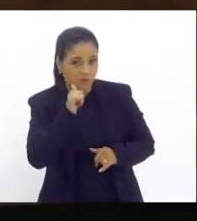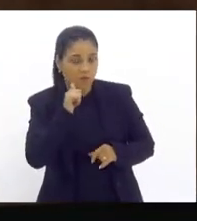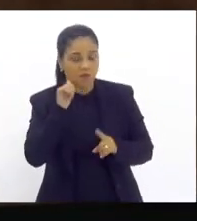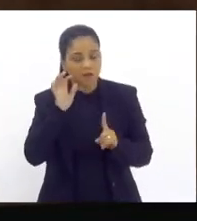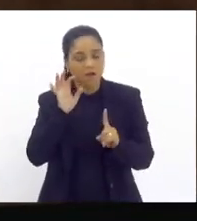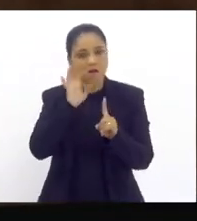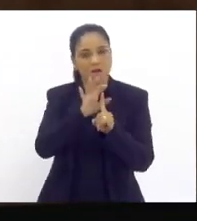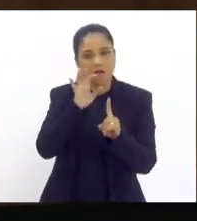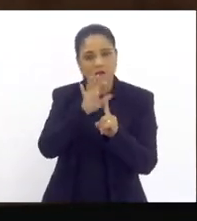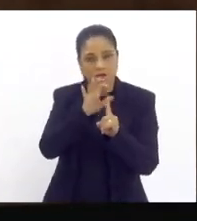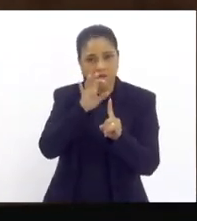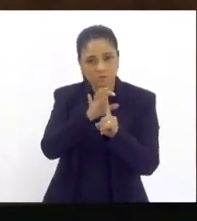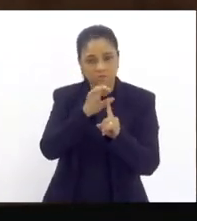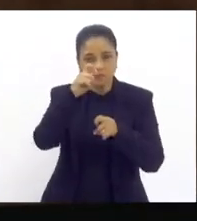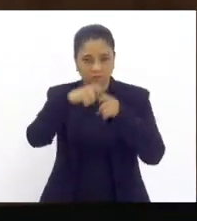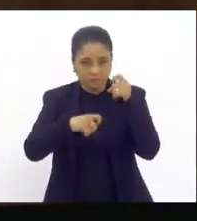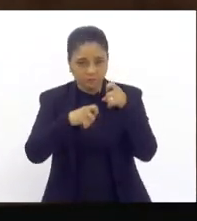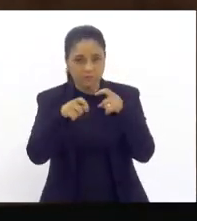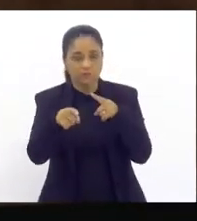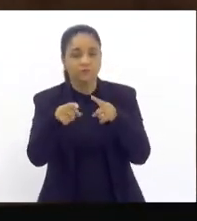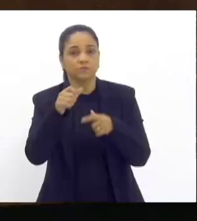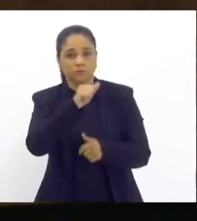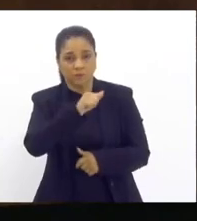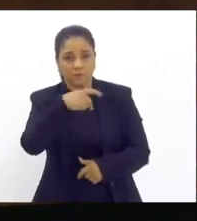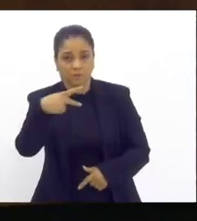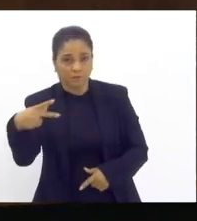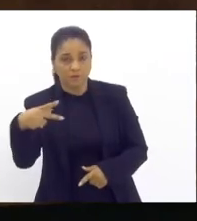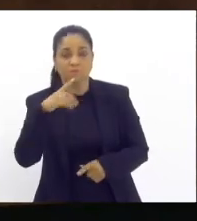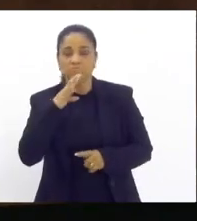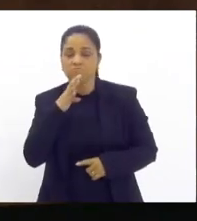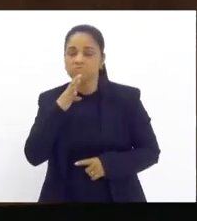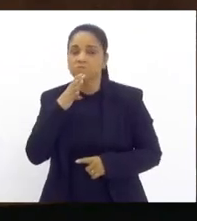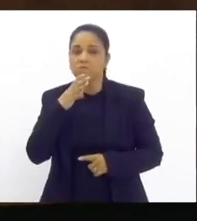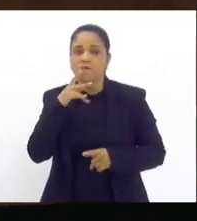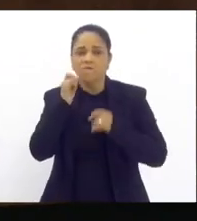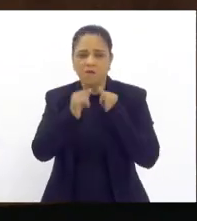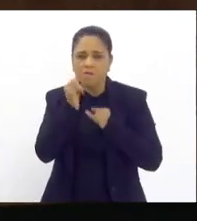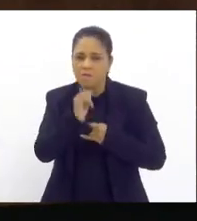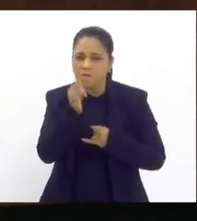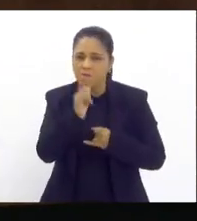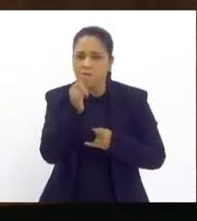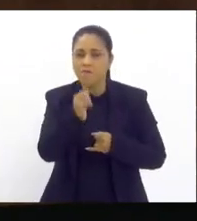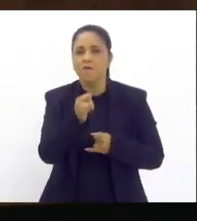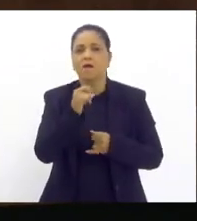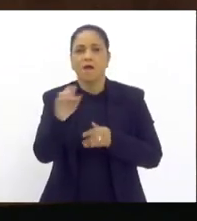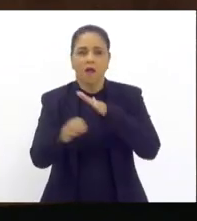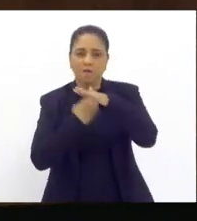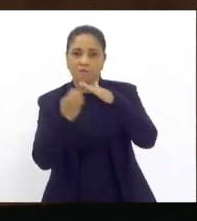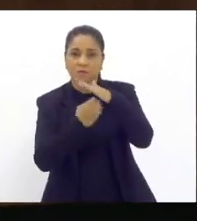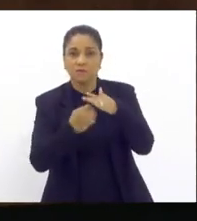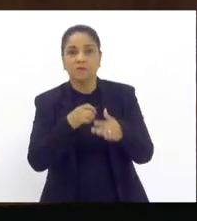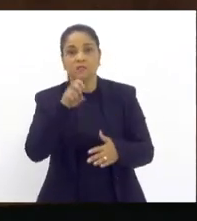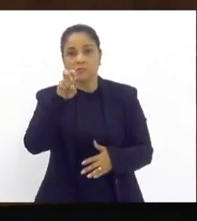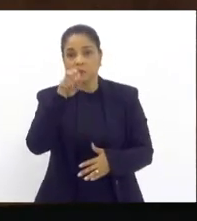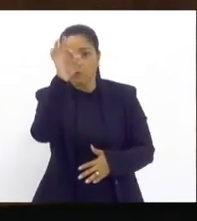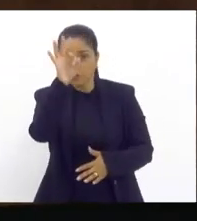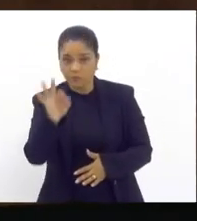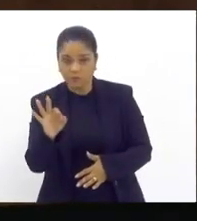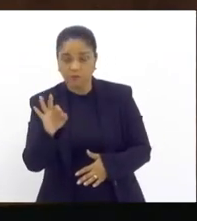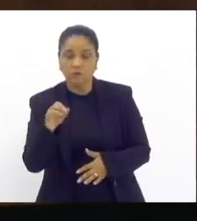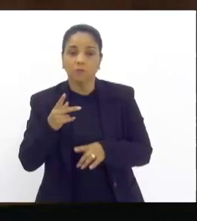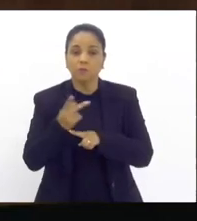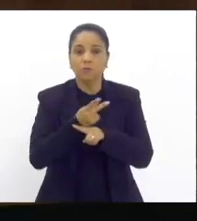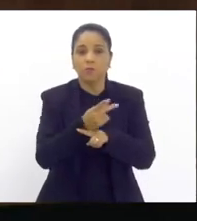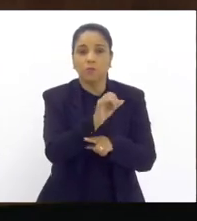aplicativo denunciaram o caso à empresa, enquanto 17% procurou a polícia e outras 5,9%